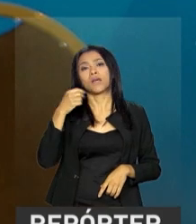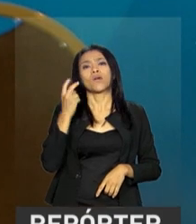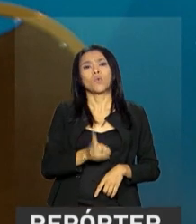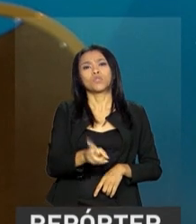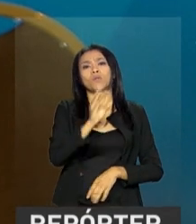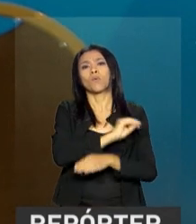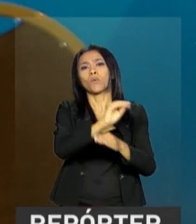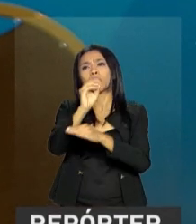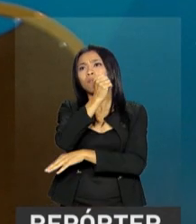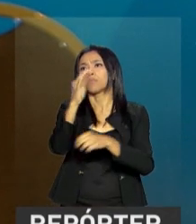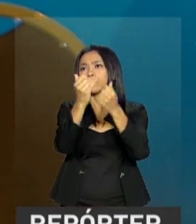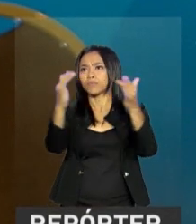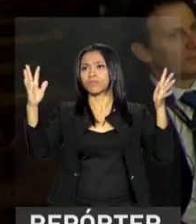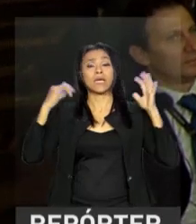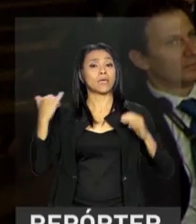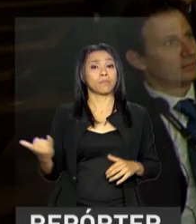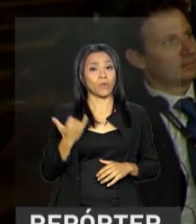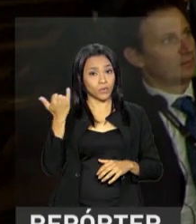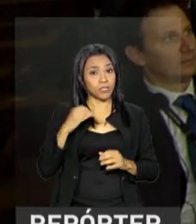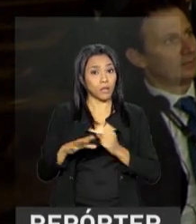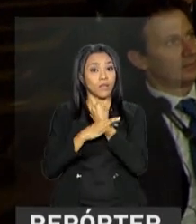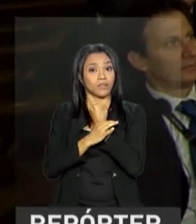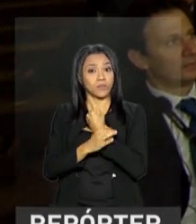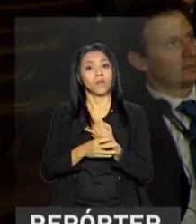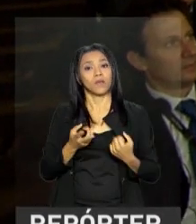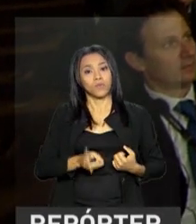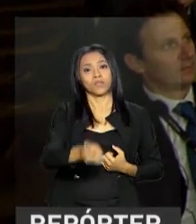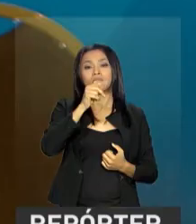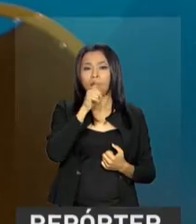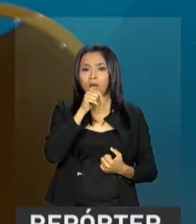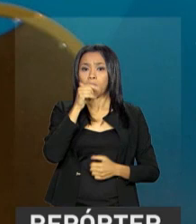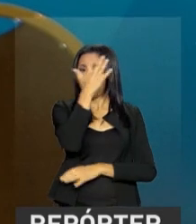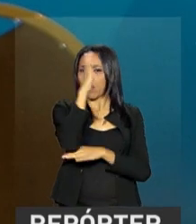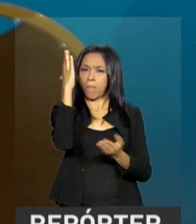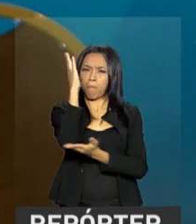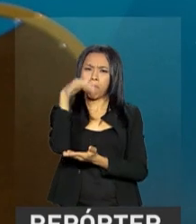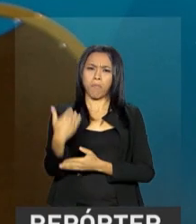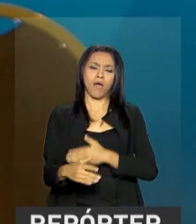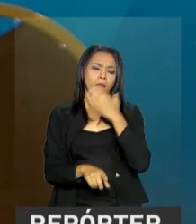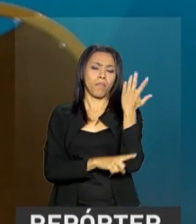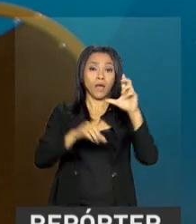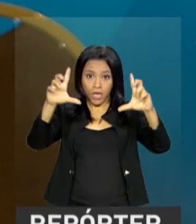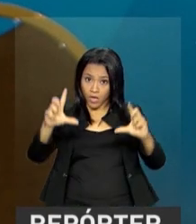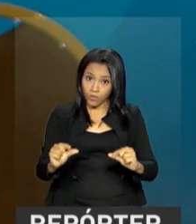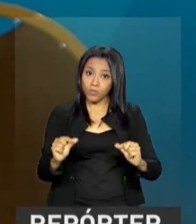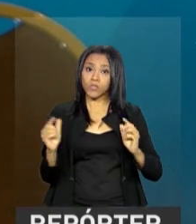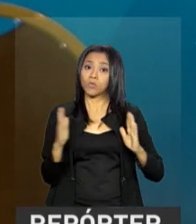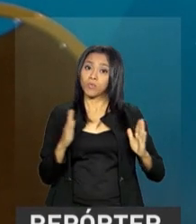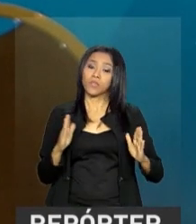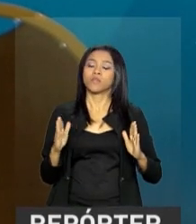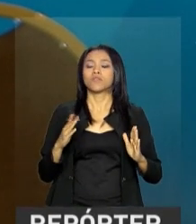é essencial para garantir a água. O ministro destacou que o desmatamento da floresta amazônica caiu 20% entre agosto